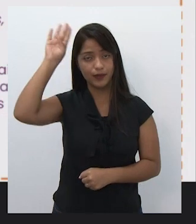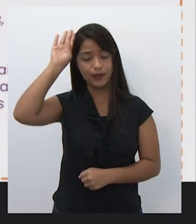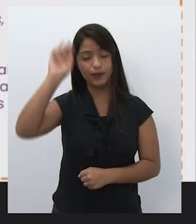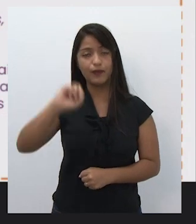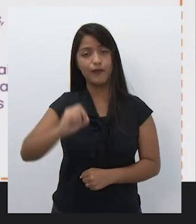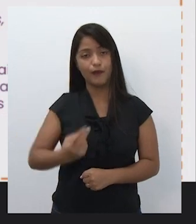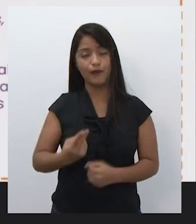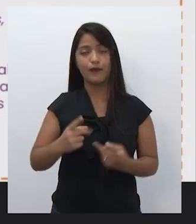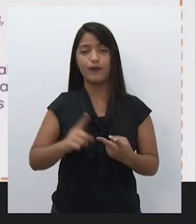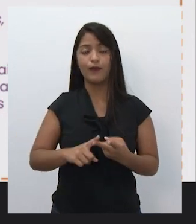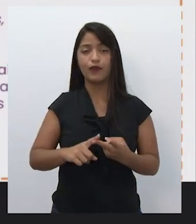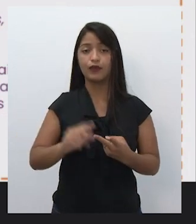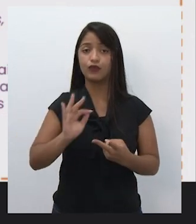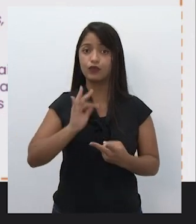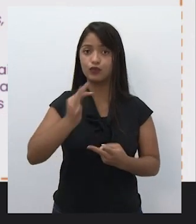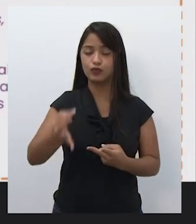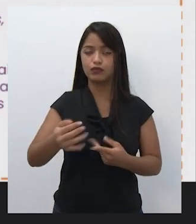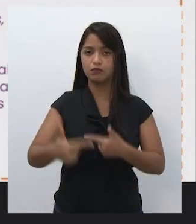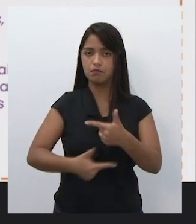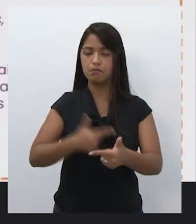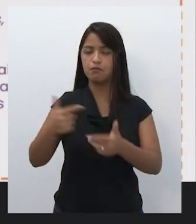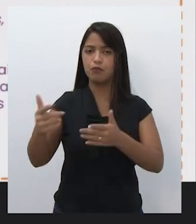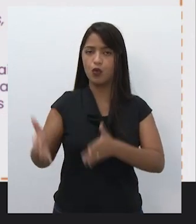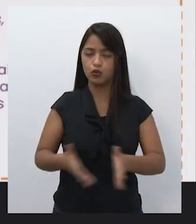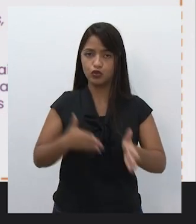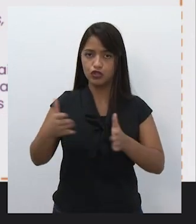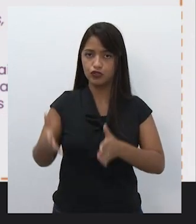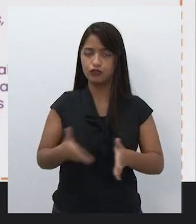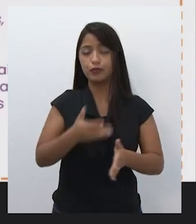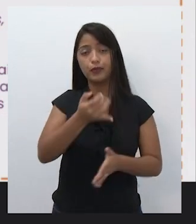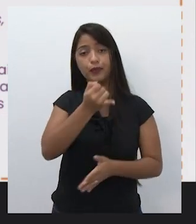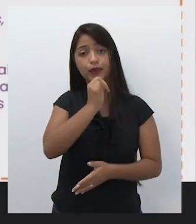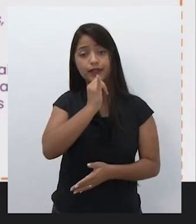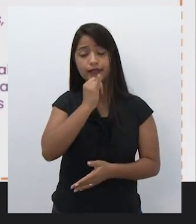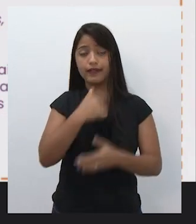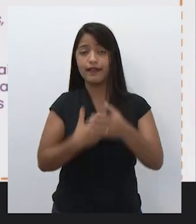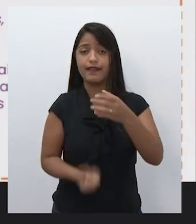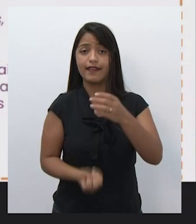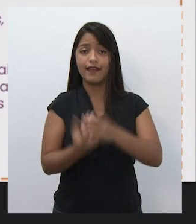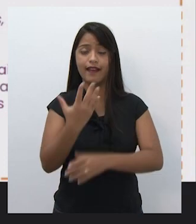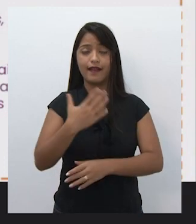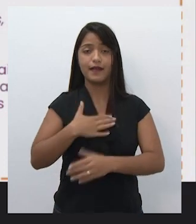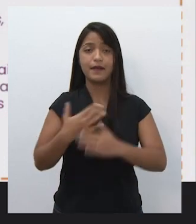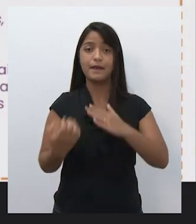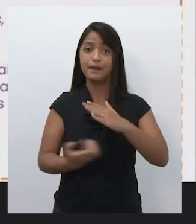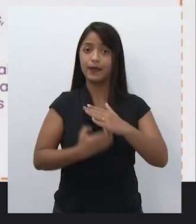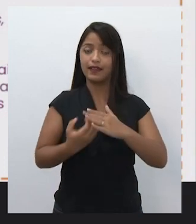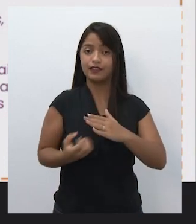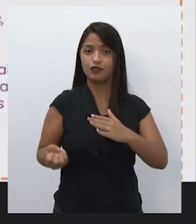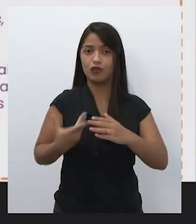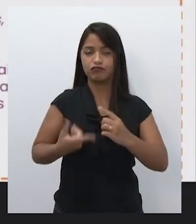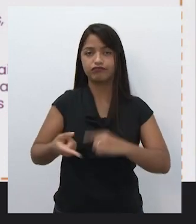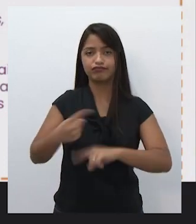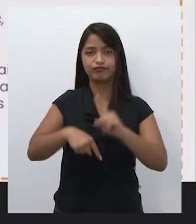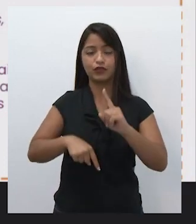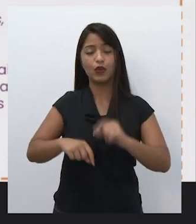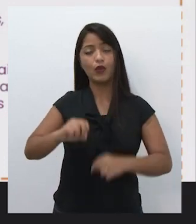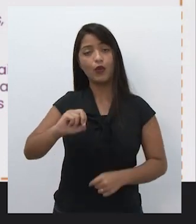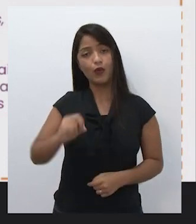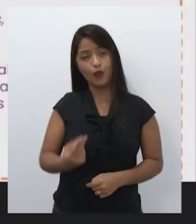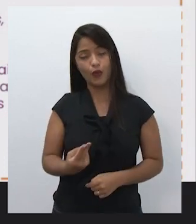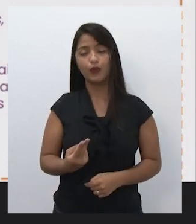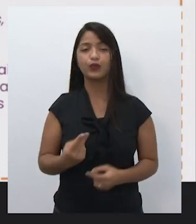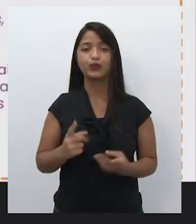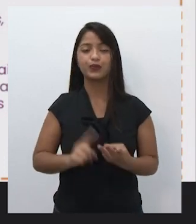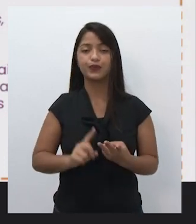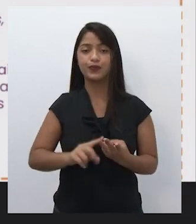futuro que pode ser produtivo, como desenvolver uma startup, por exemplo, e futuro que pode ser um